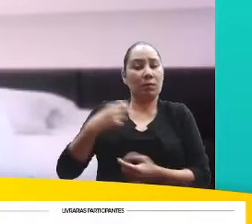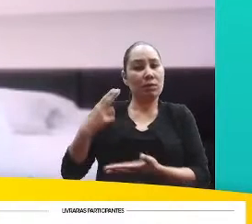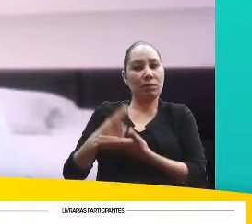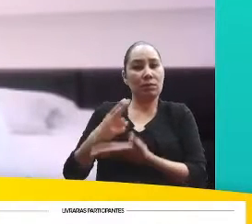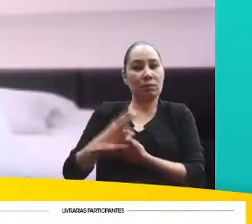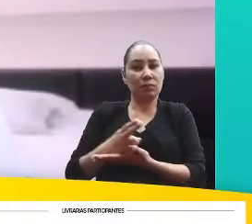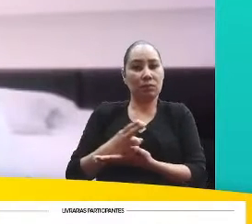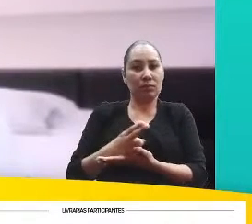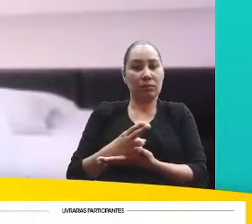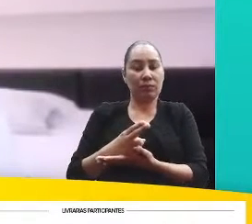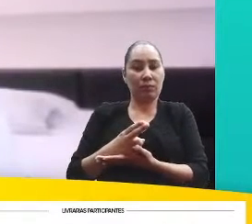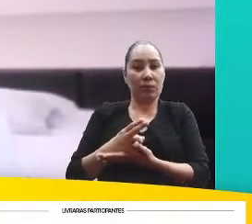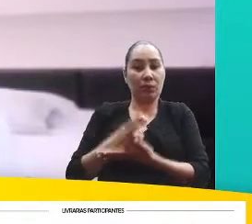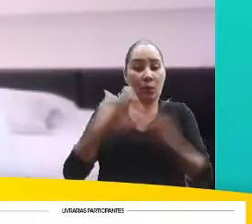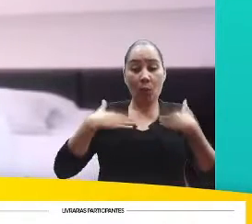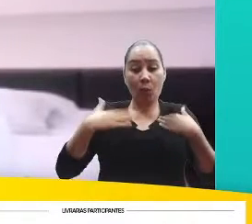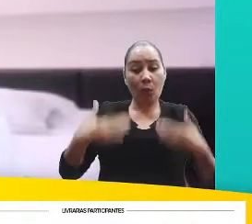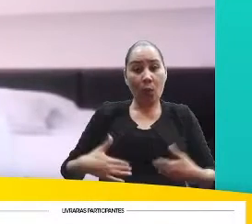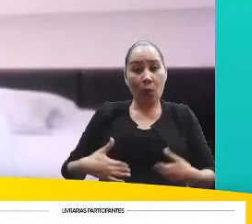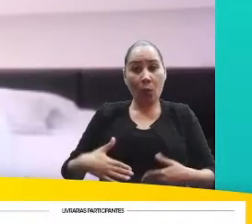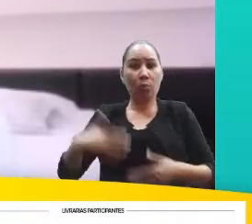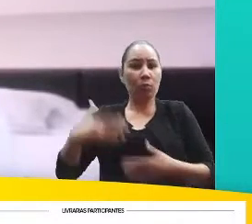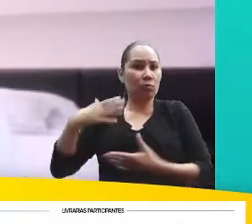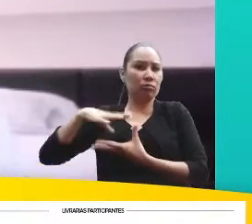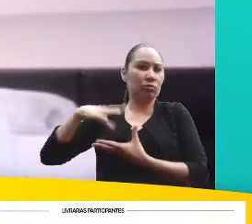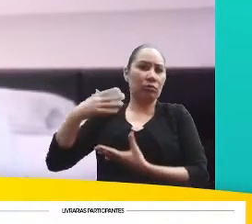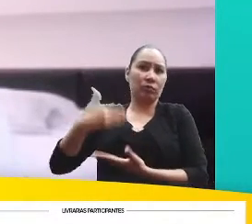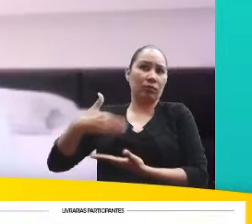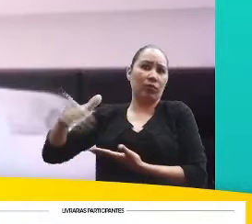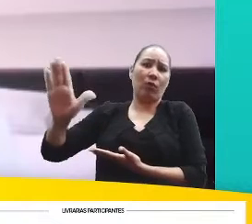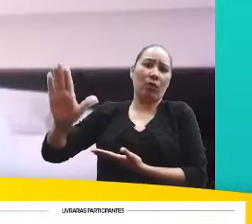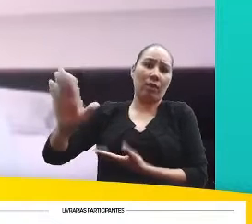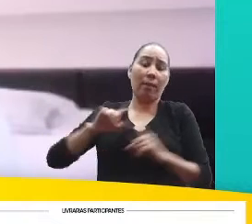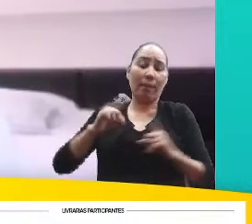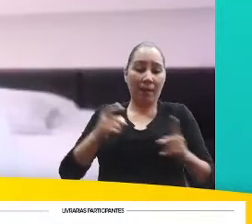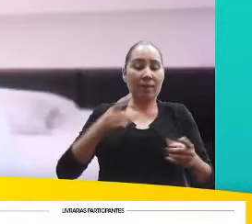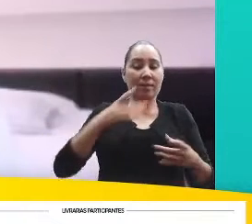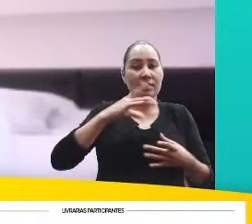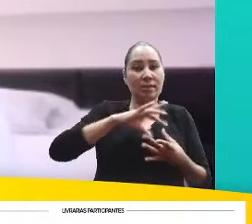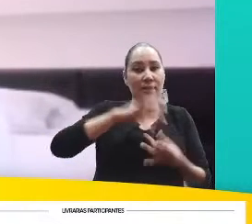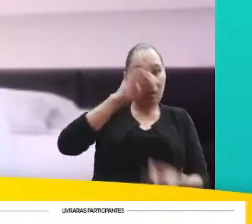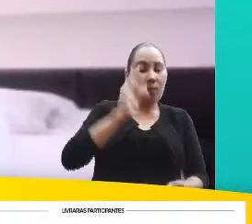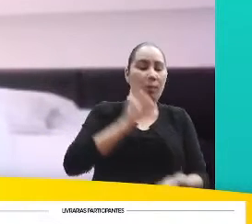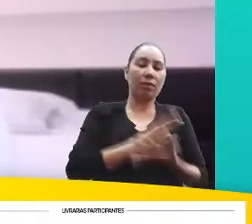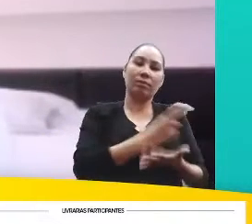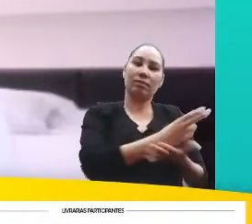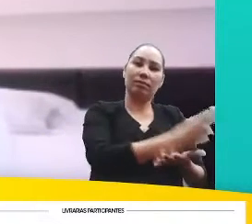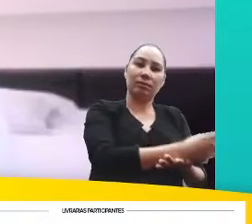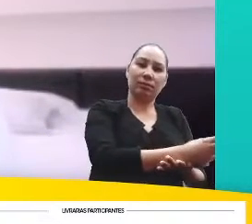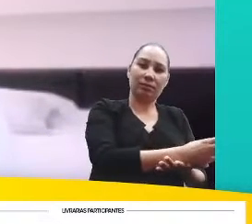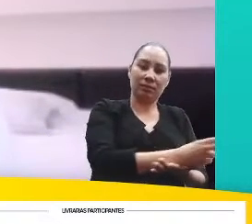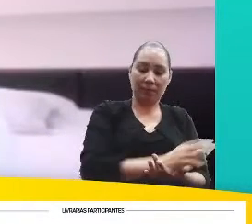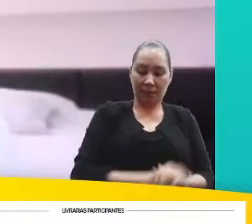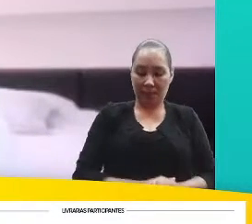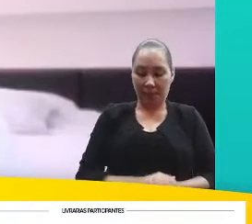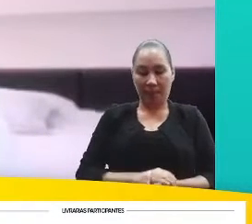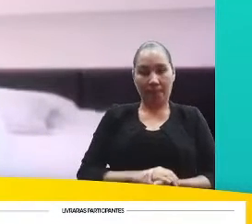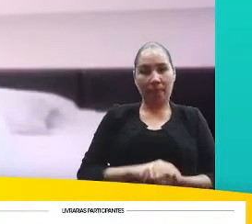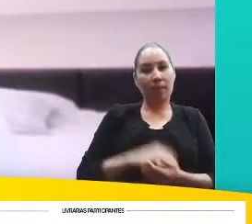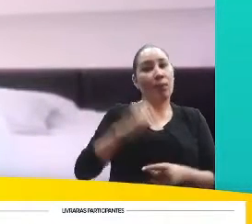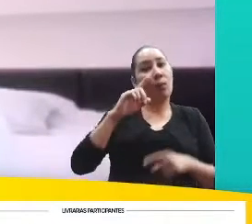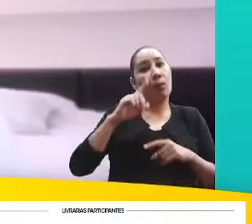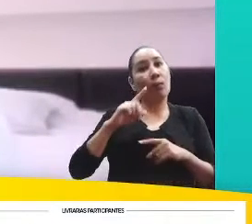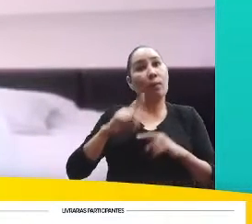essa resposta, então eu sinto muito amigos que são materialistas. Essa é a grande questão que não é respondida. O materialismo